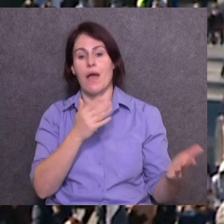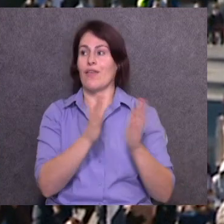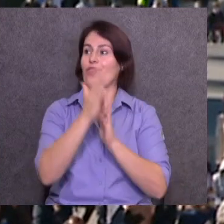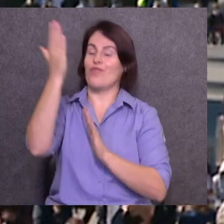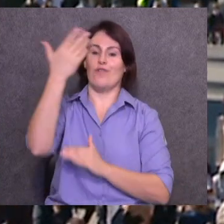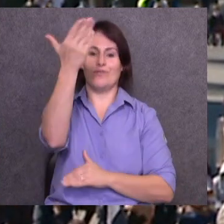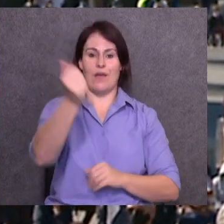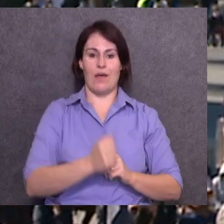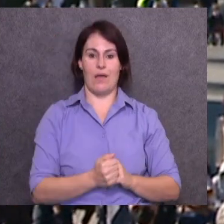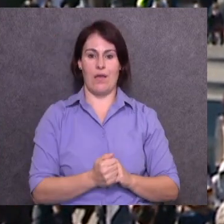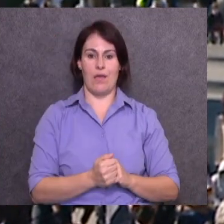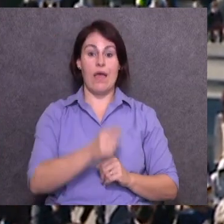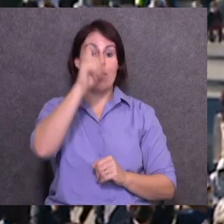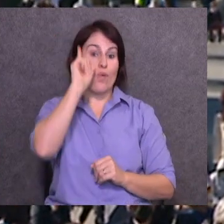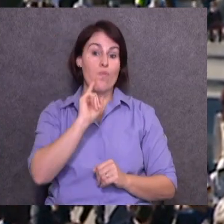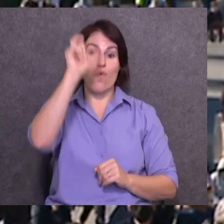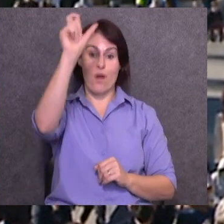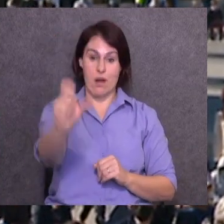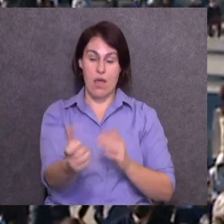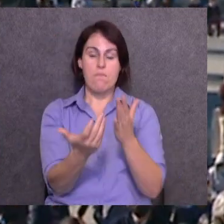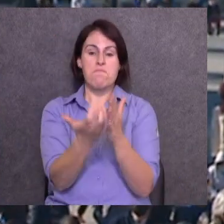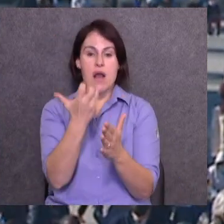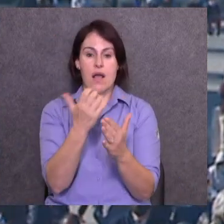Valorizar o papel da mulher contribui